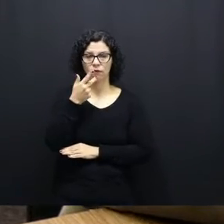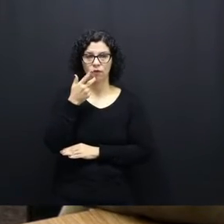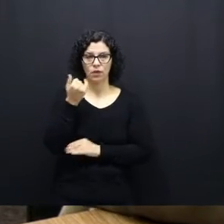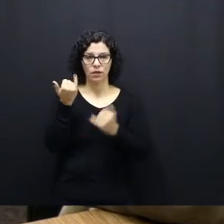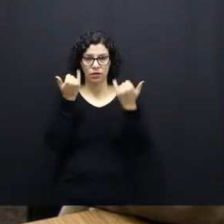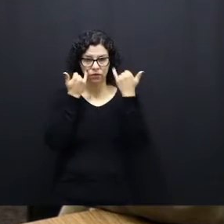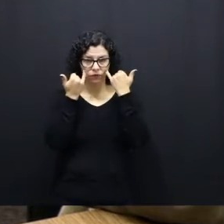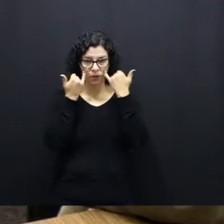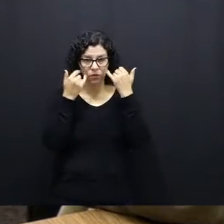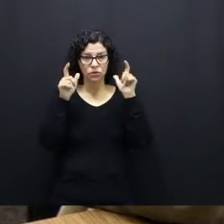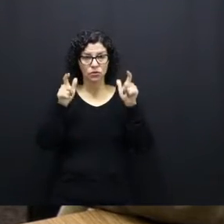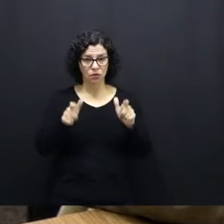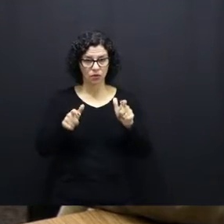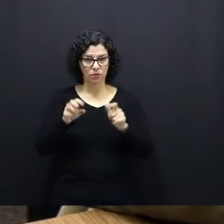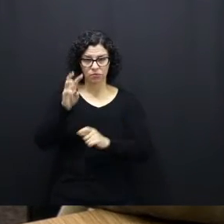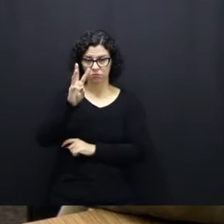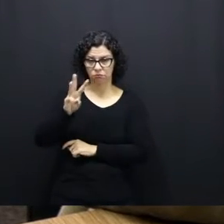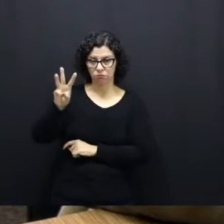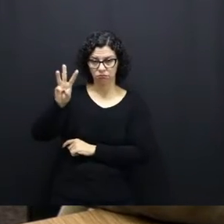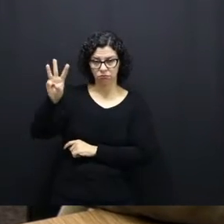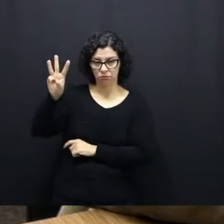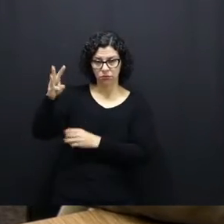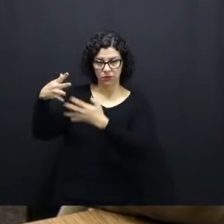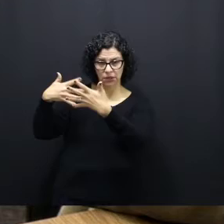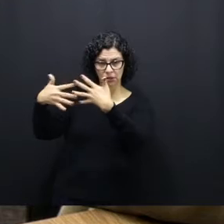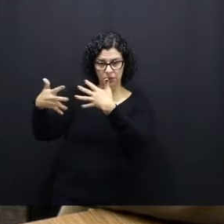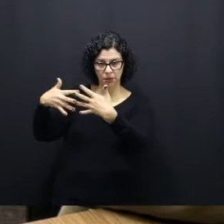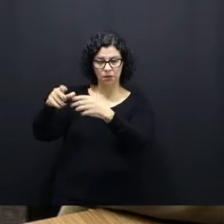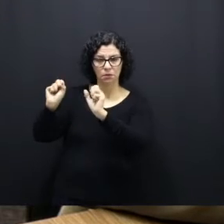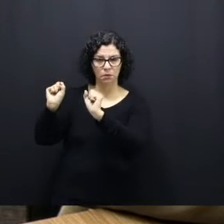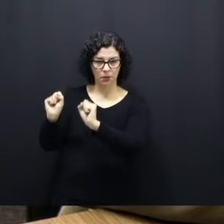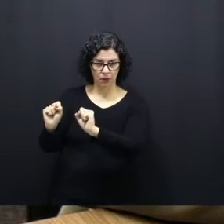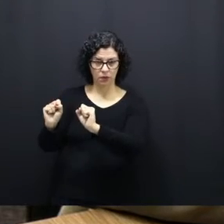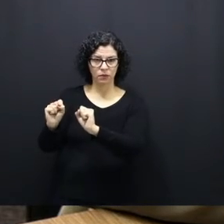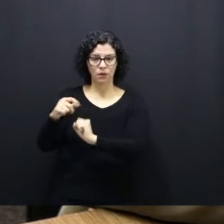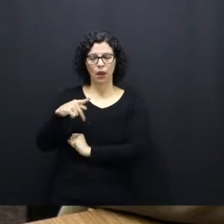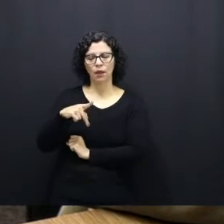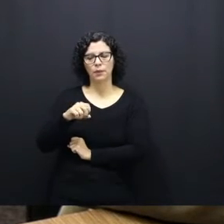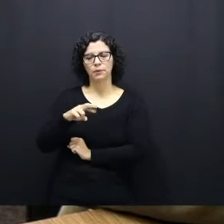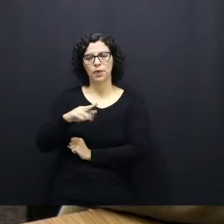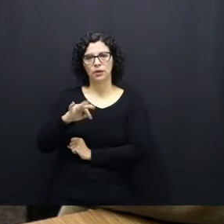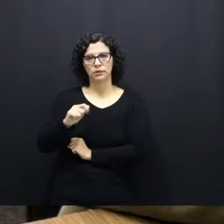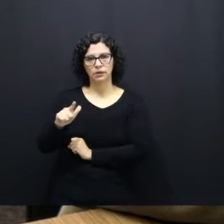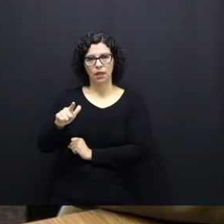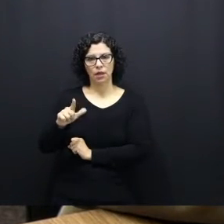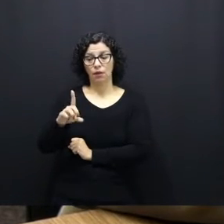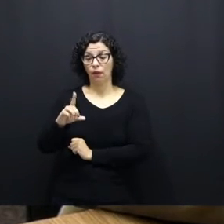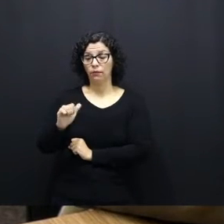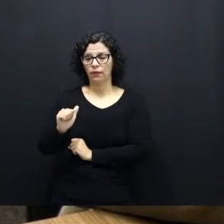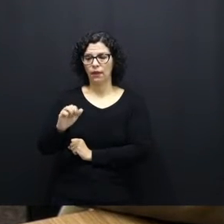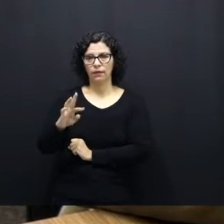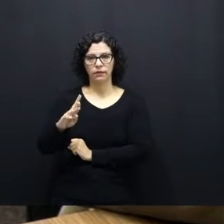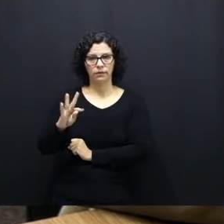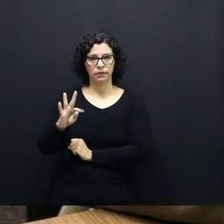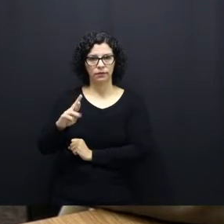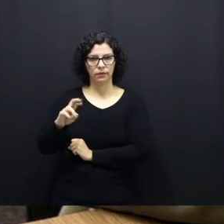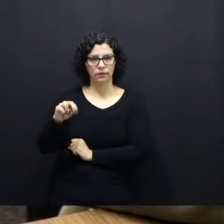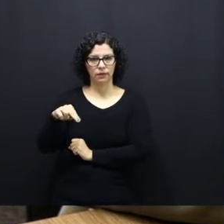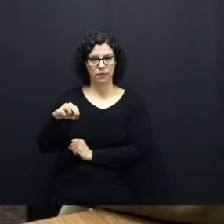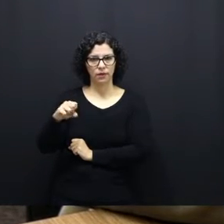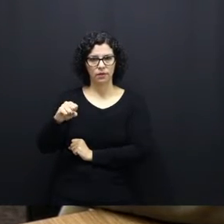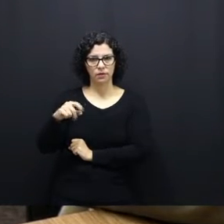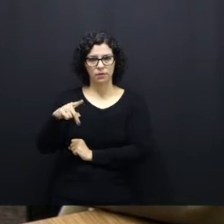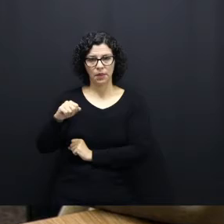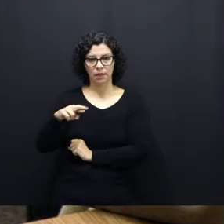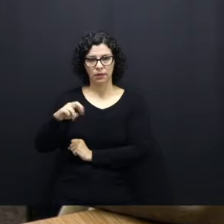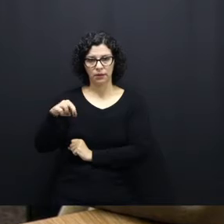informações elas podem ser o obtidas através do Portal da Transparência às informações